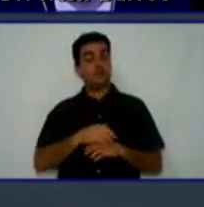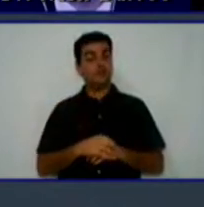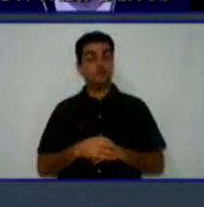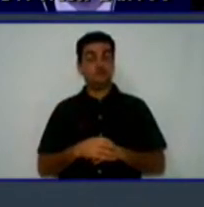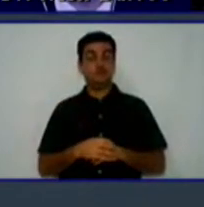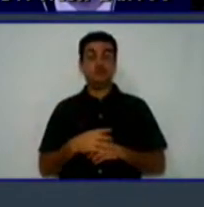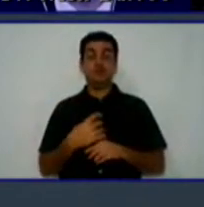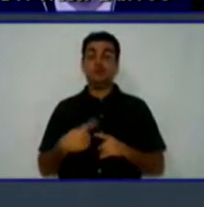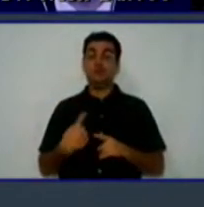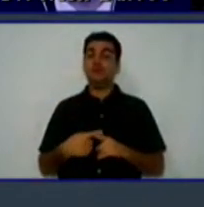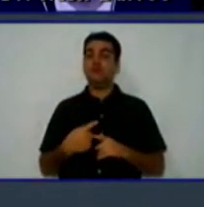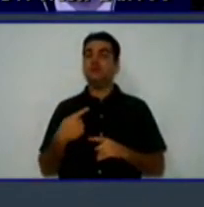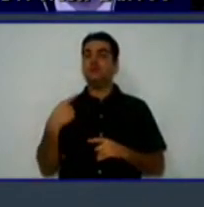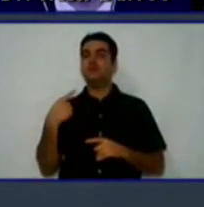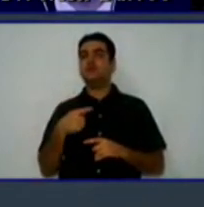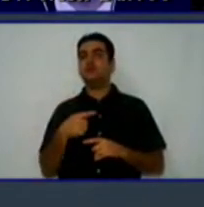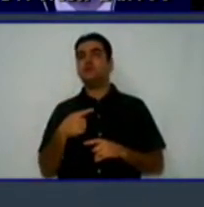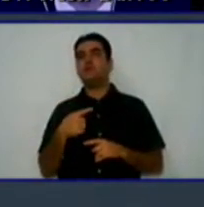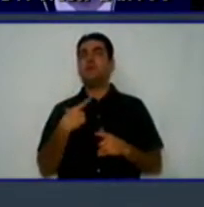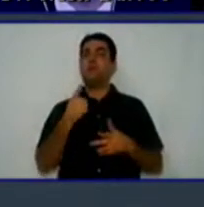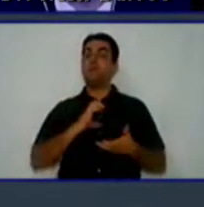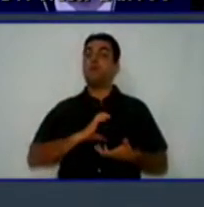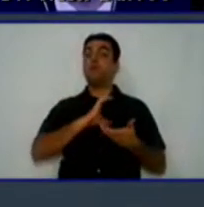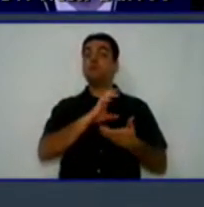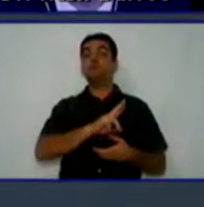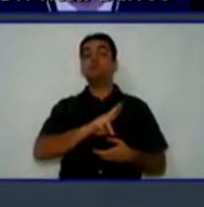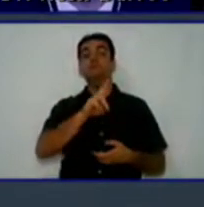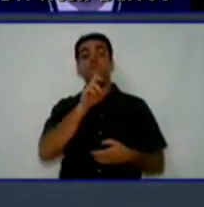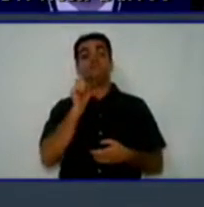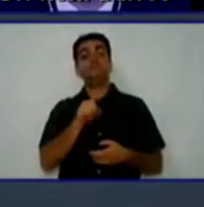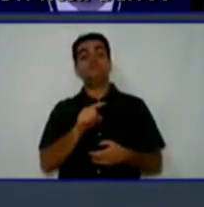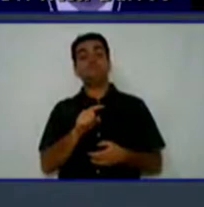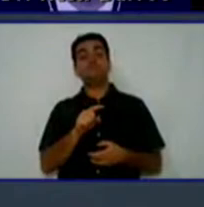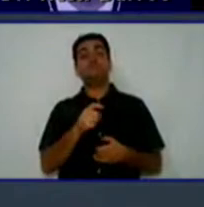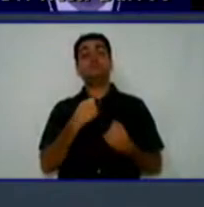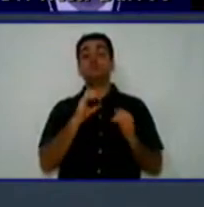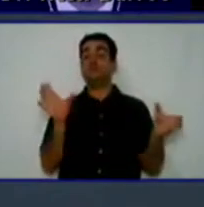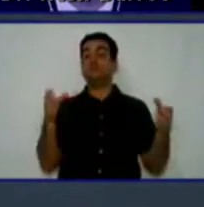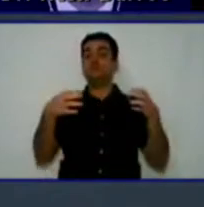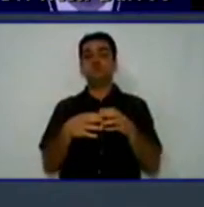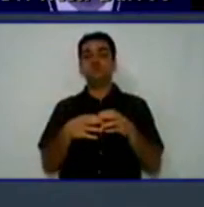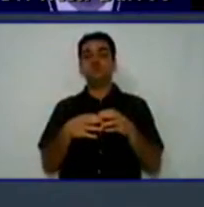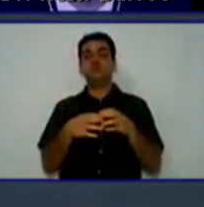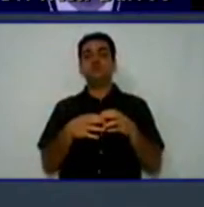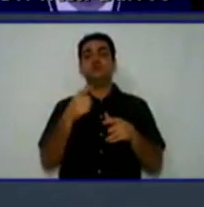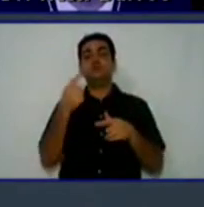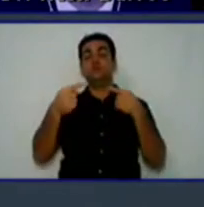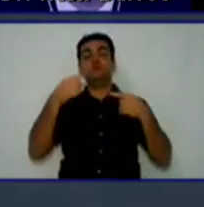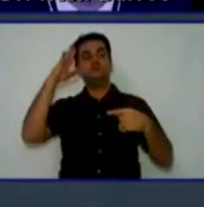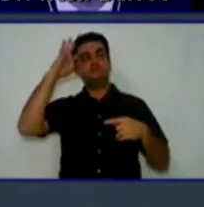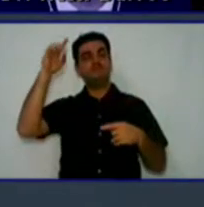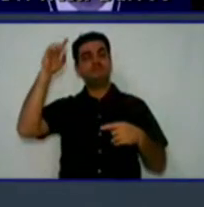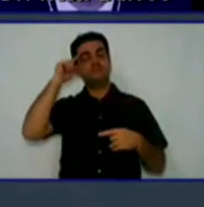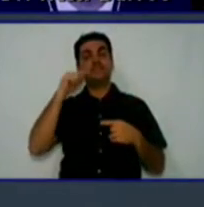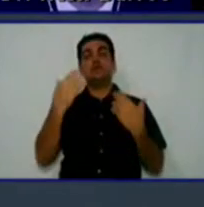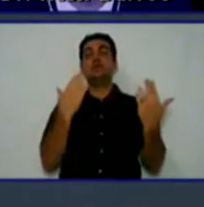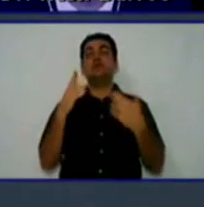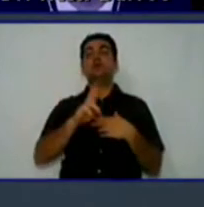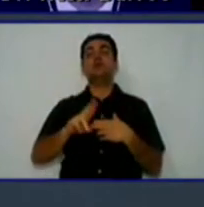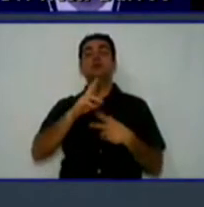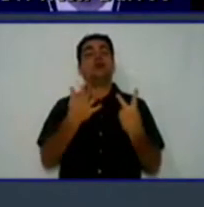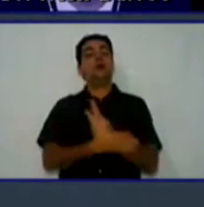de irregularidade com recursos do fundo partidário, deve ser agrupada com os demais apontamentos referentes ao uso indevido